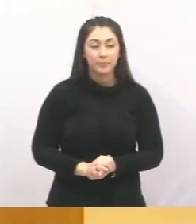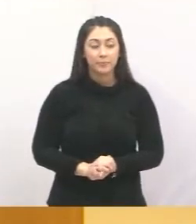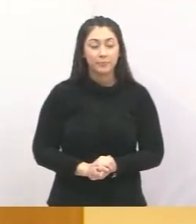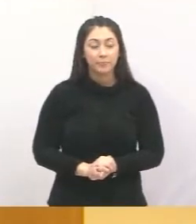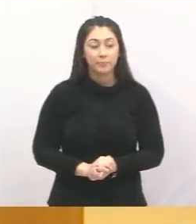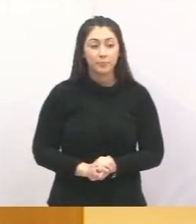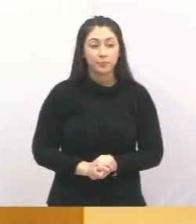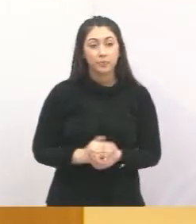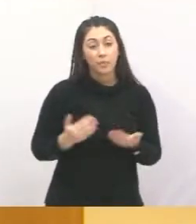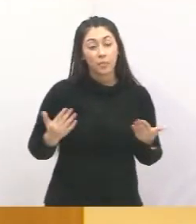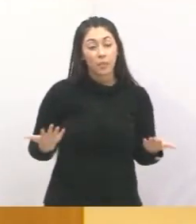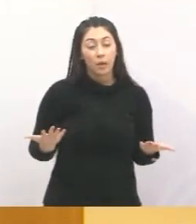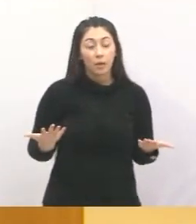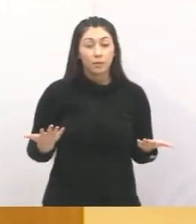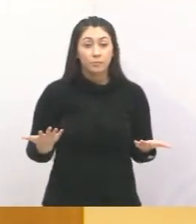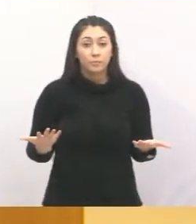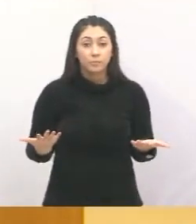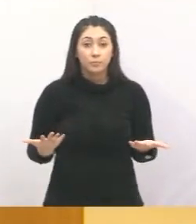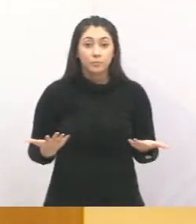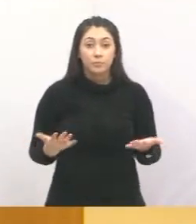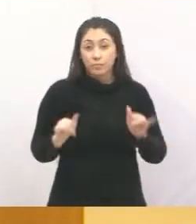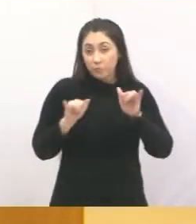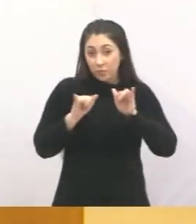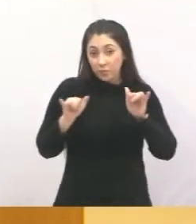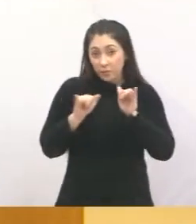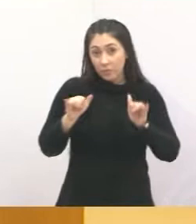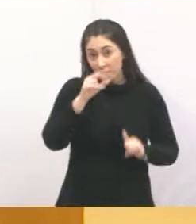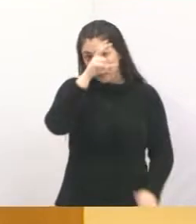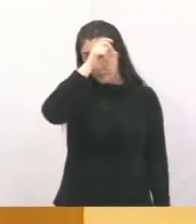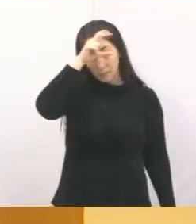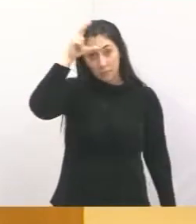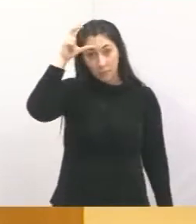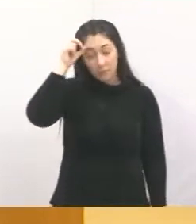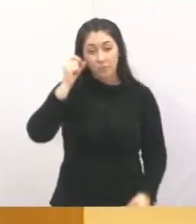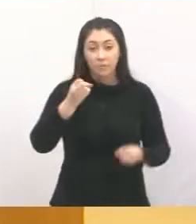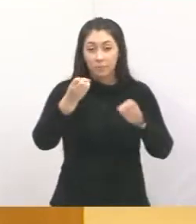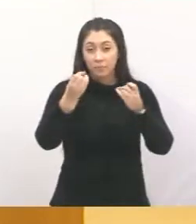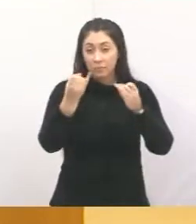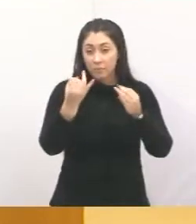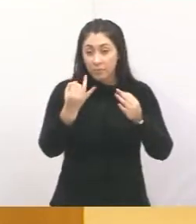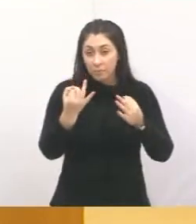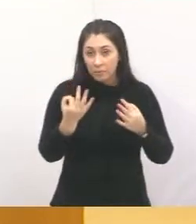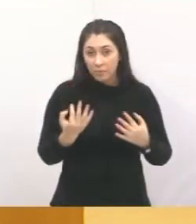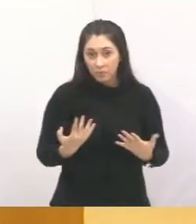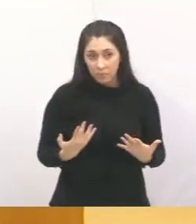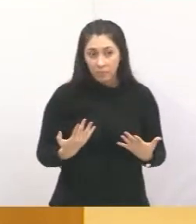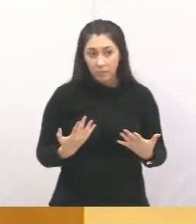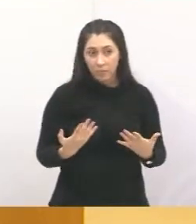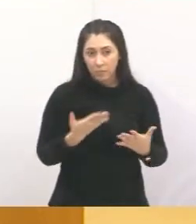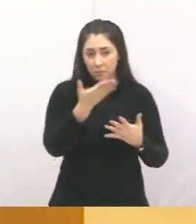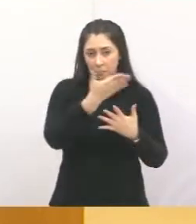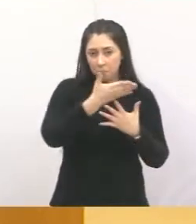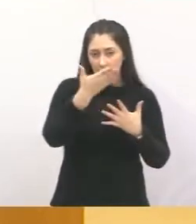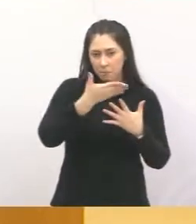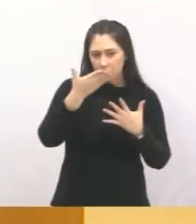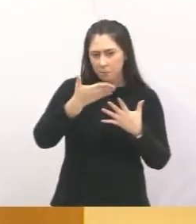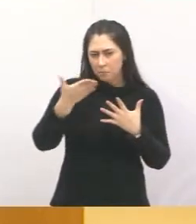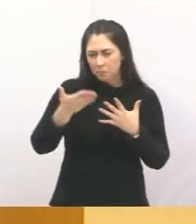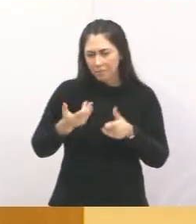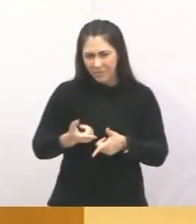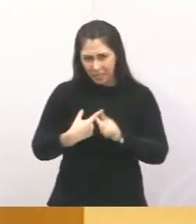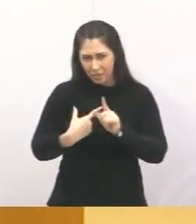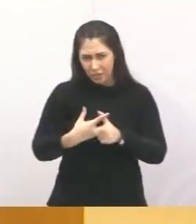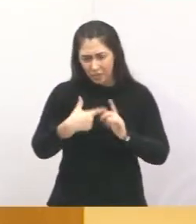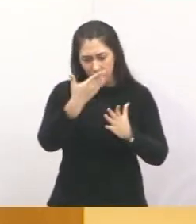Bom, então como a mensagem do prefeito fala sobre a questão do reparcelamento e do